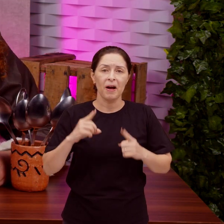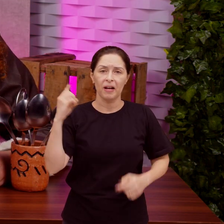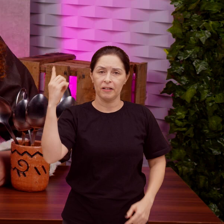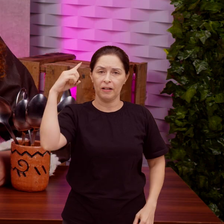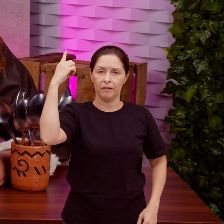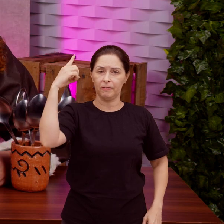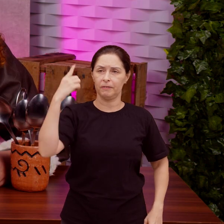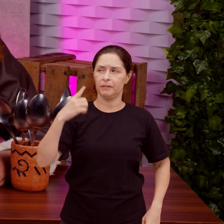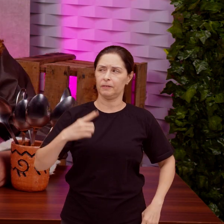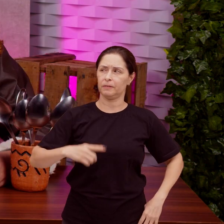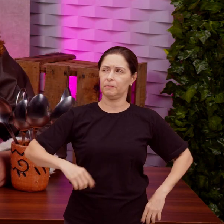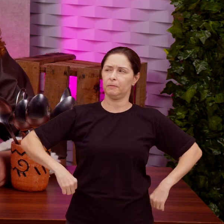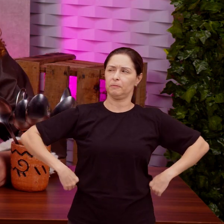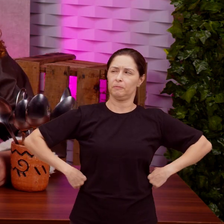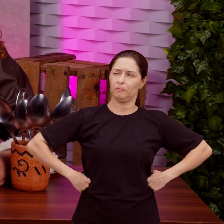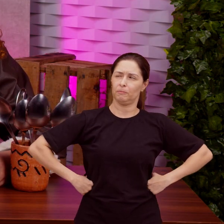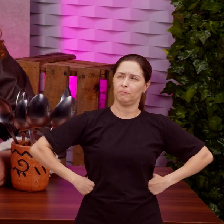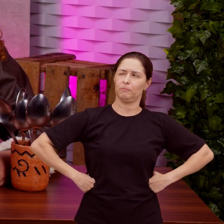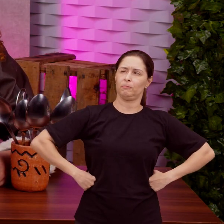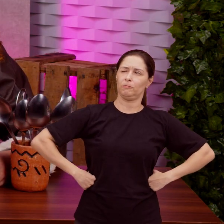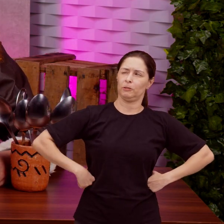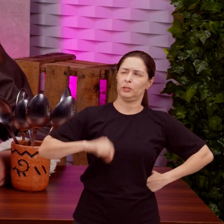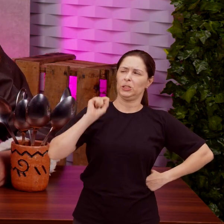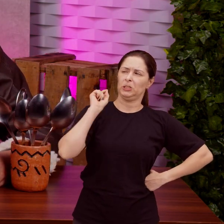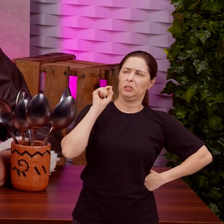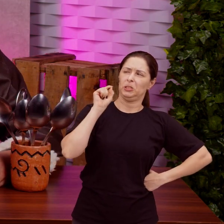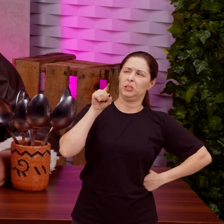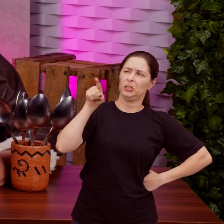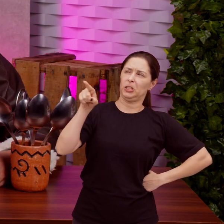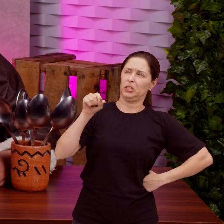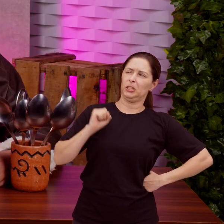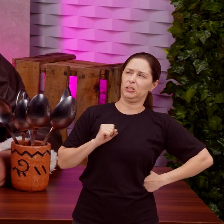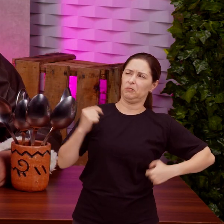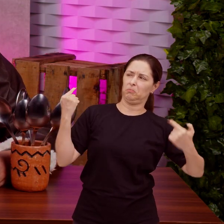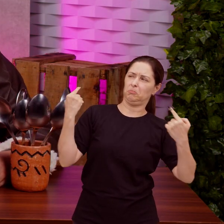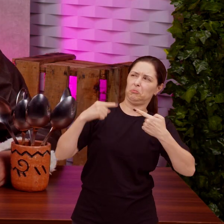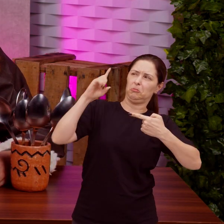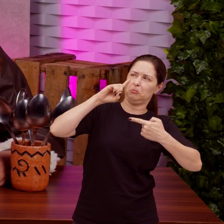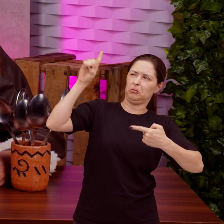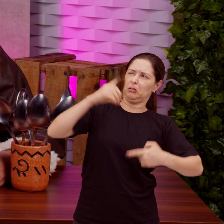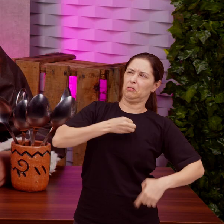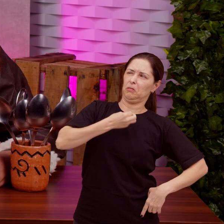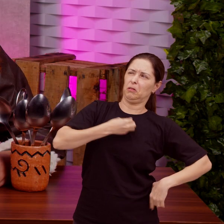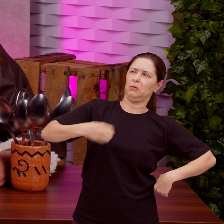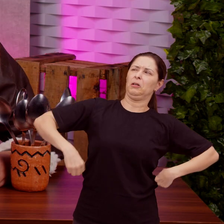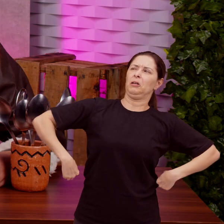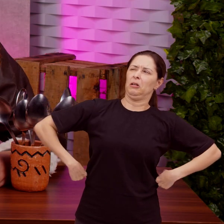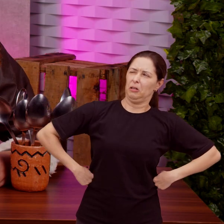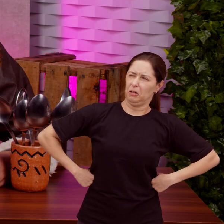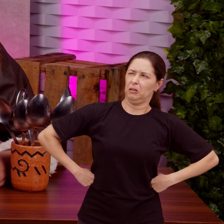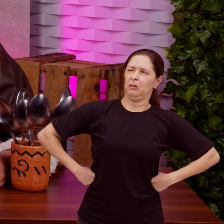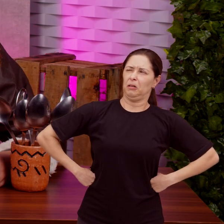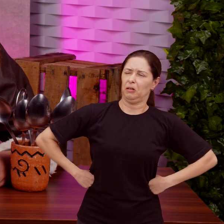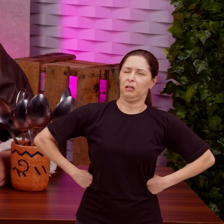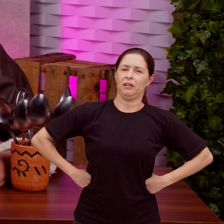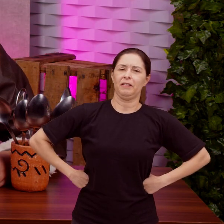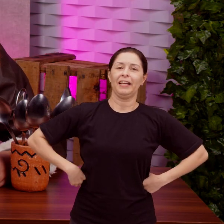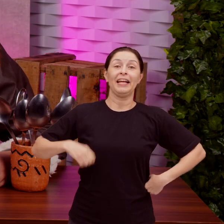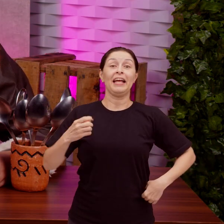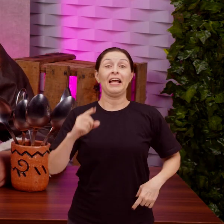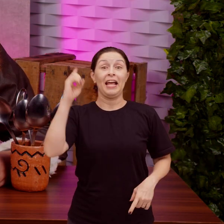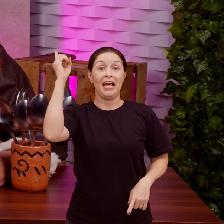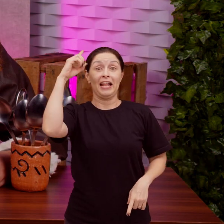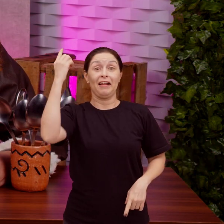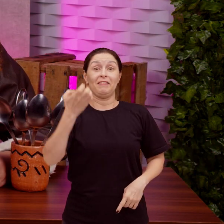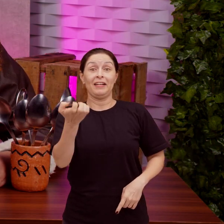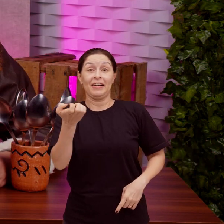Davi não gostou nada de ouvir isso. Quem é esse que afronta o Deus vivo? Então ele se dispôs a